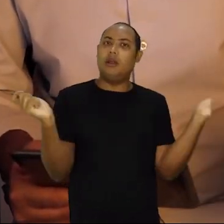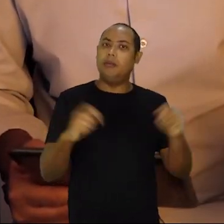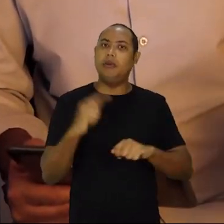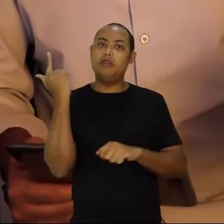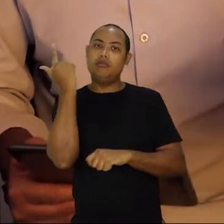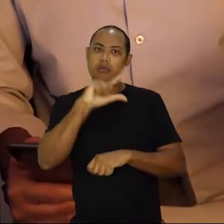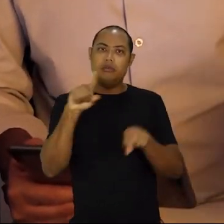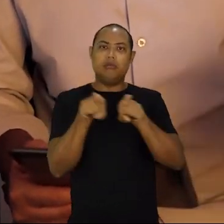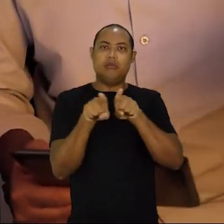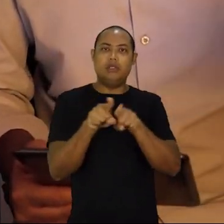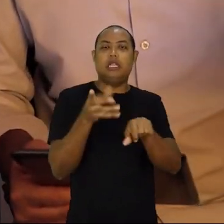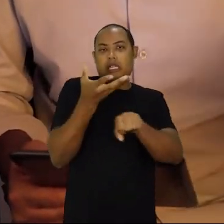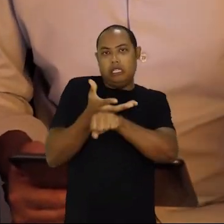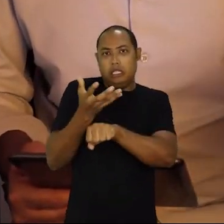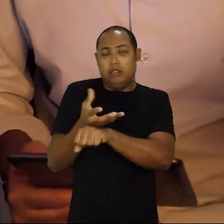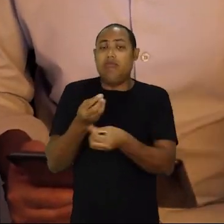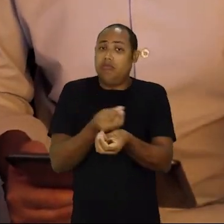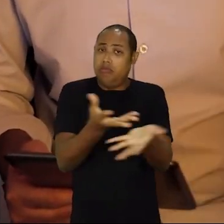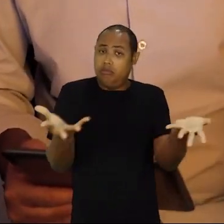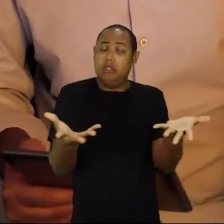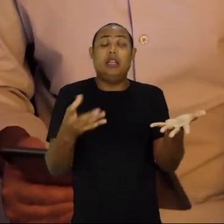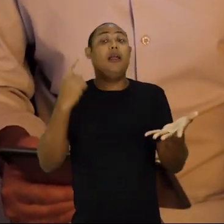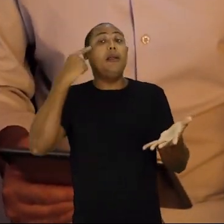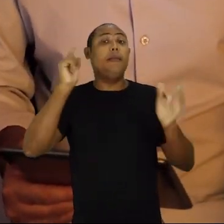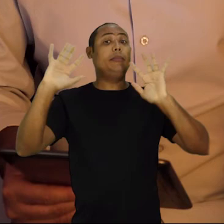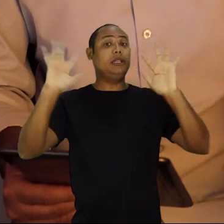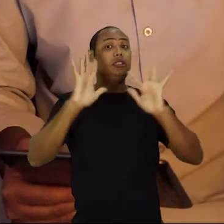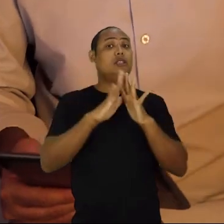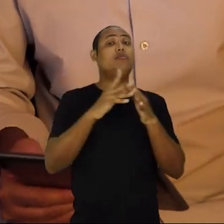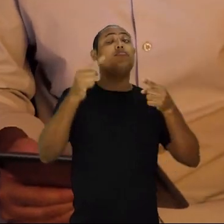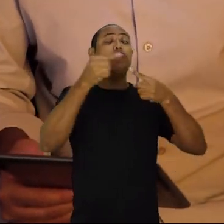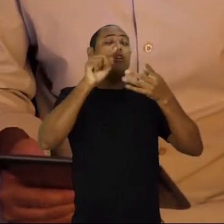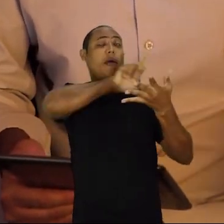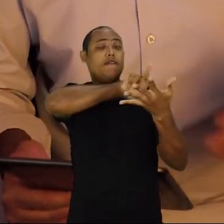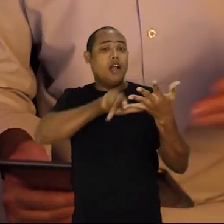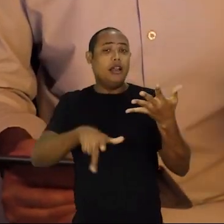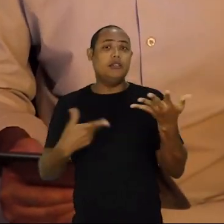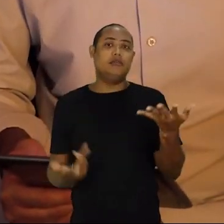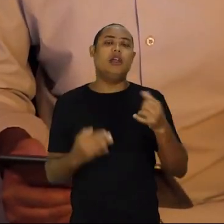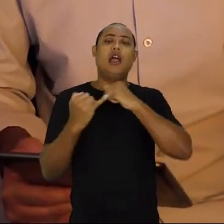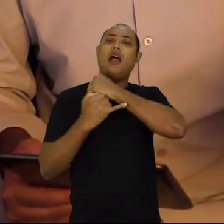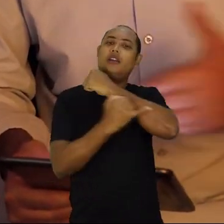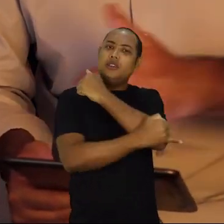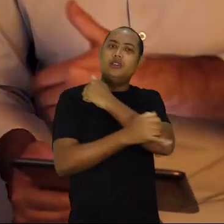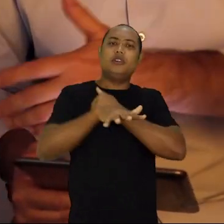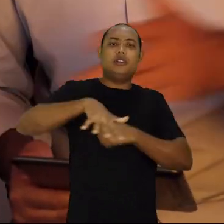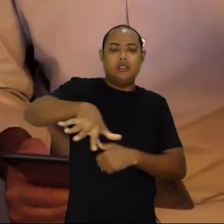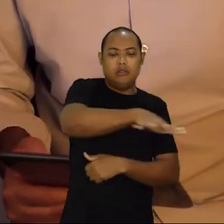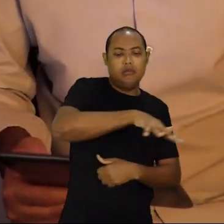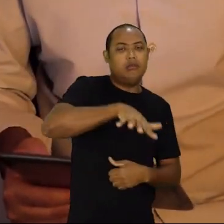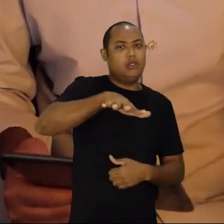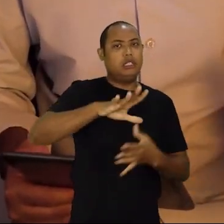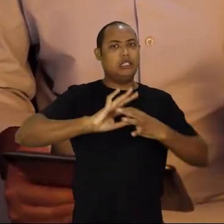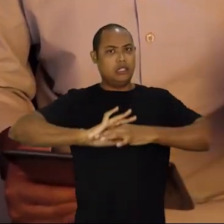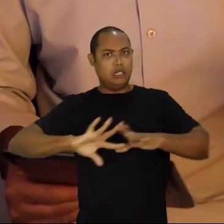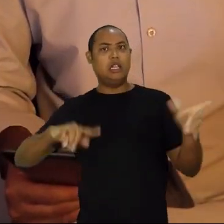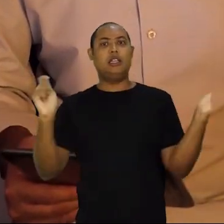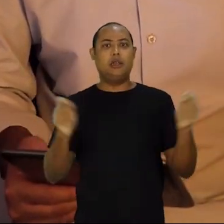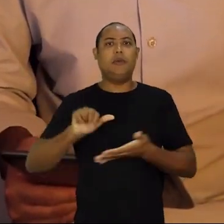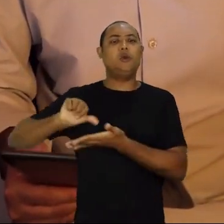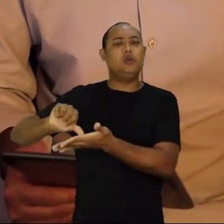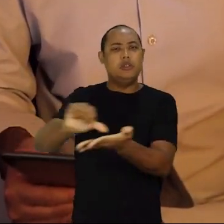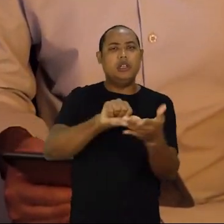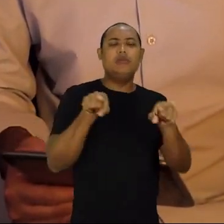do planejamento e, portanto, da oferta dos componentes curriculares, considerando aí alguns elementos como a infraestrutura